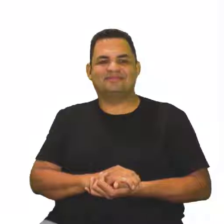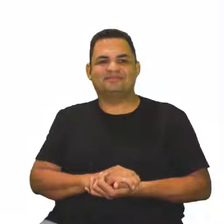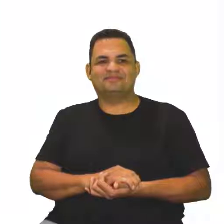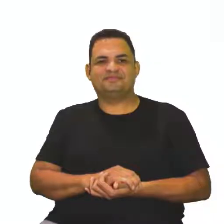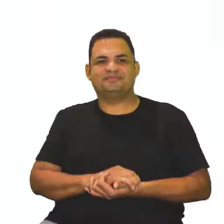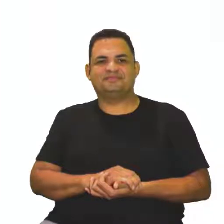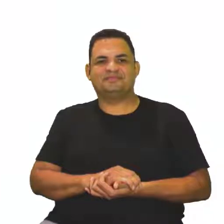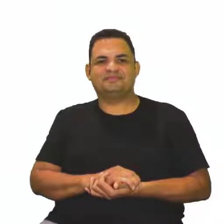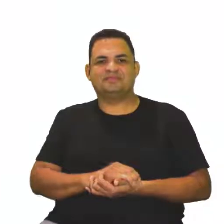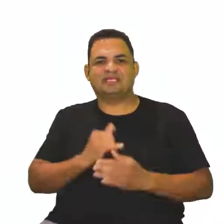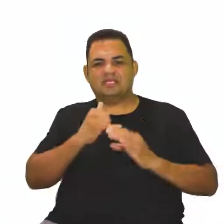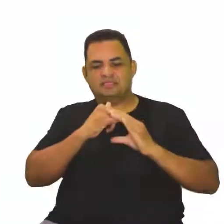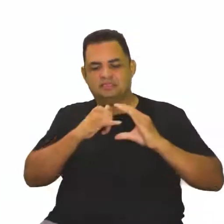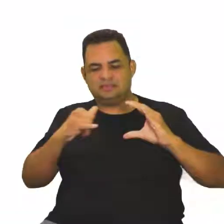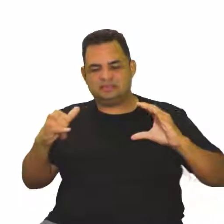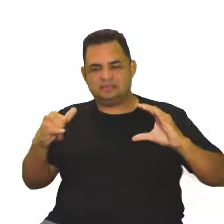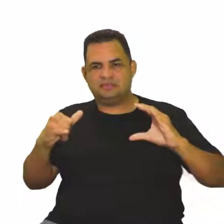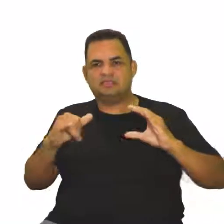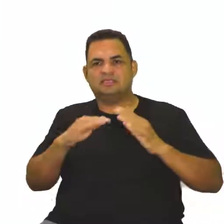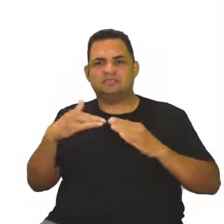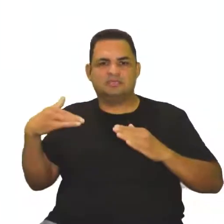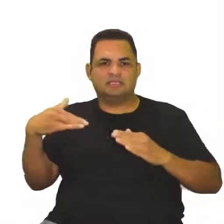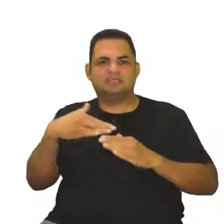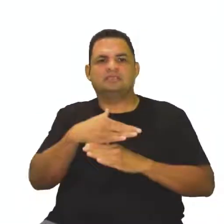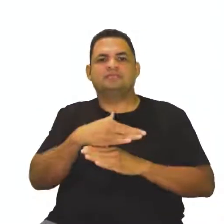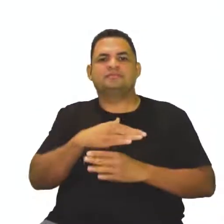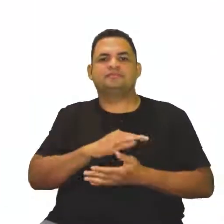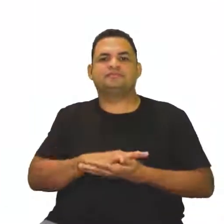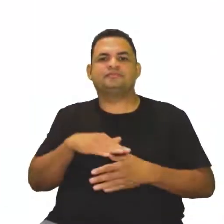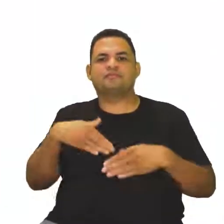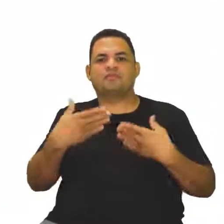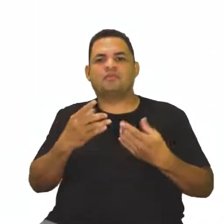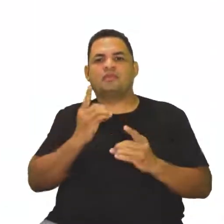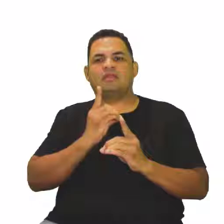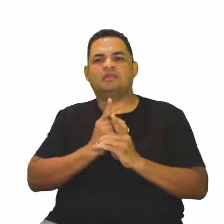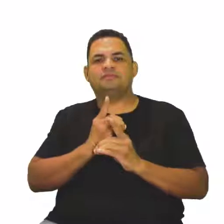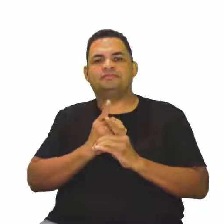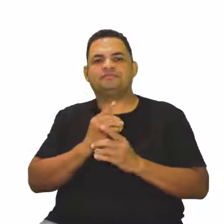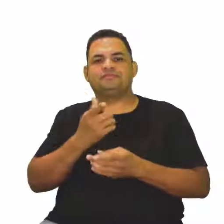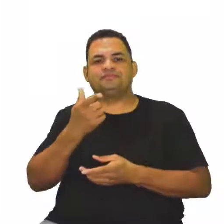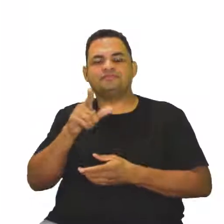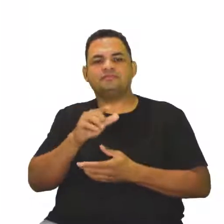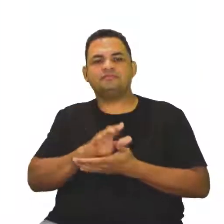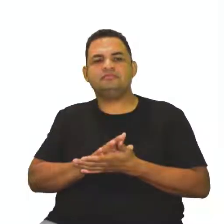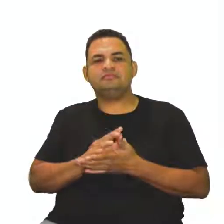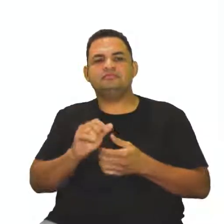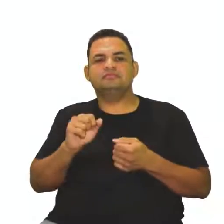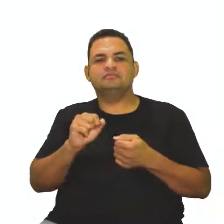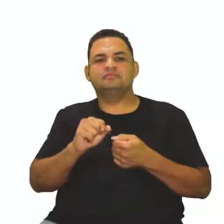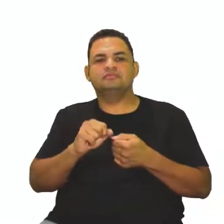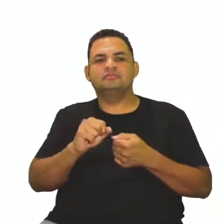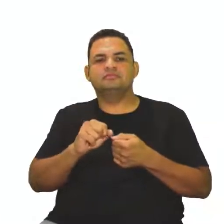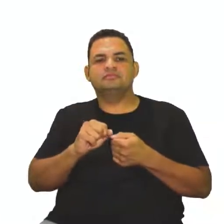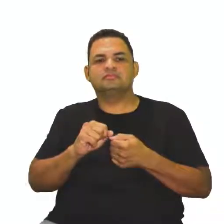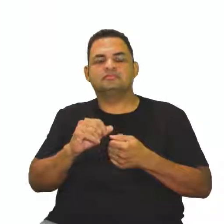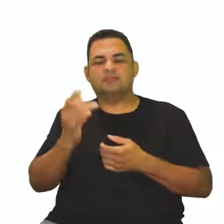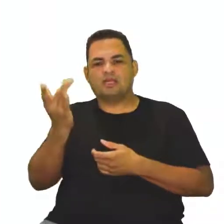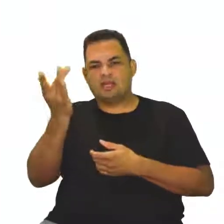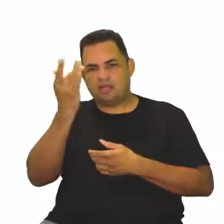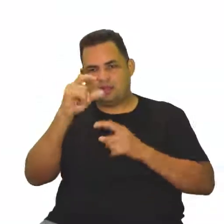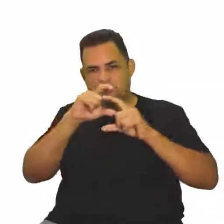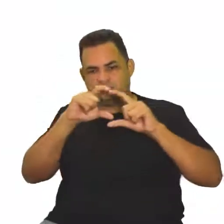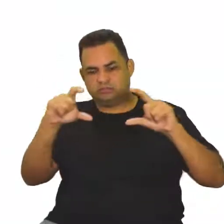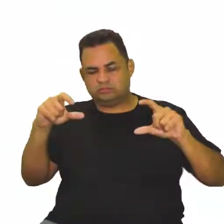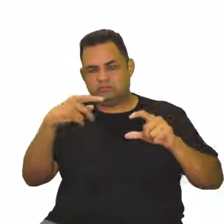Vamos ver aqui a intensidade da corrente que atravessa, tá? Para encontrar a intensidade da corrente, podemos novamente utilizar a equação